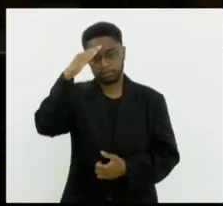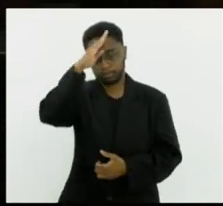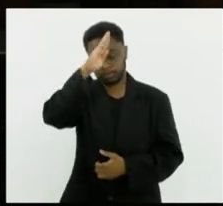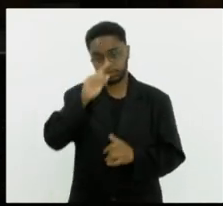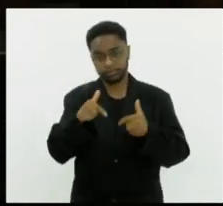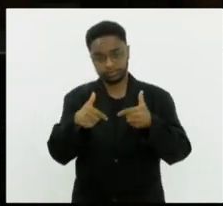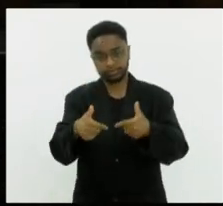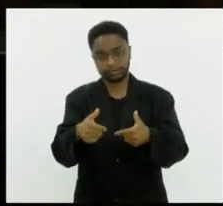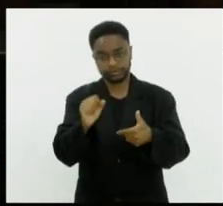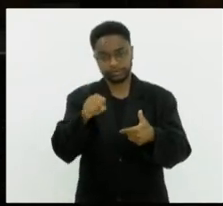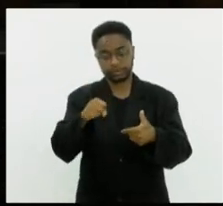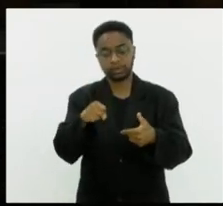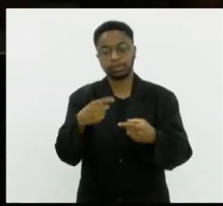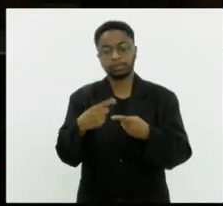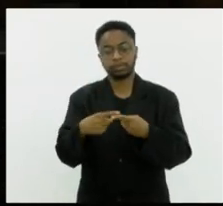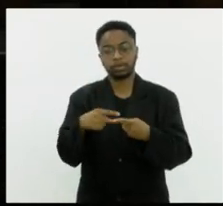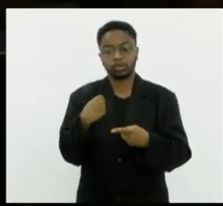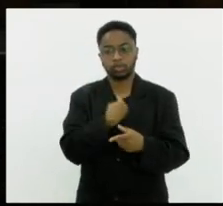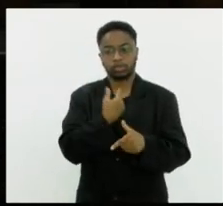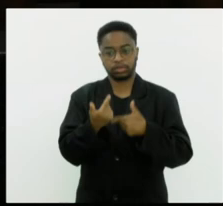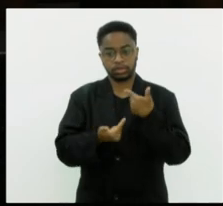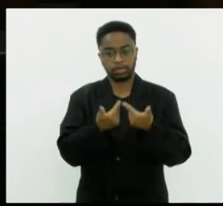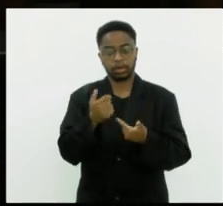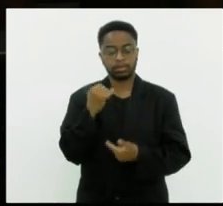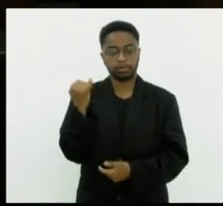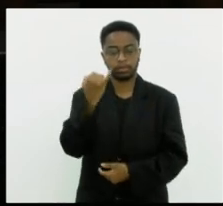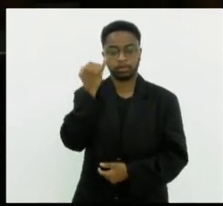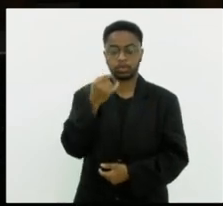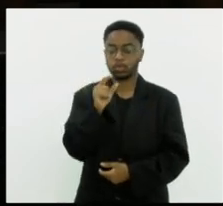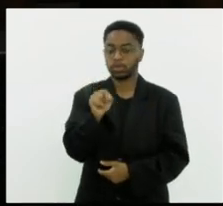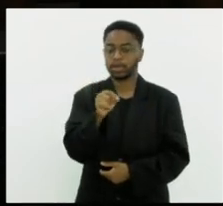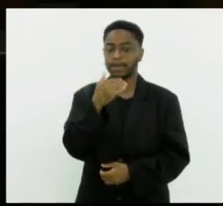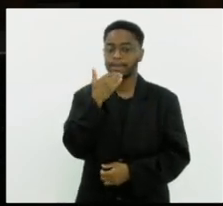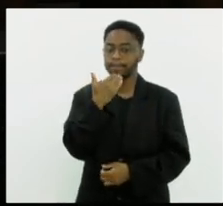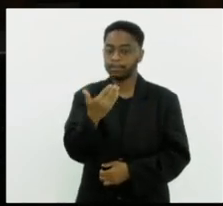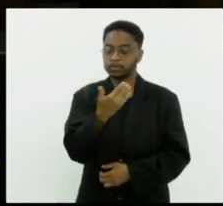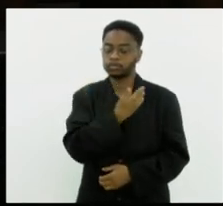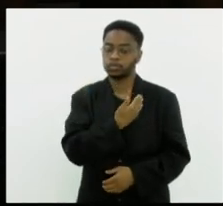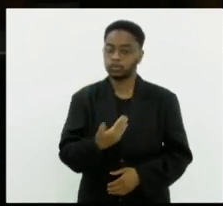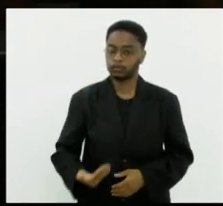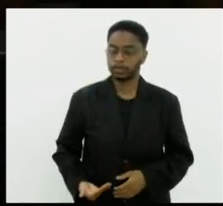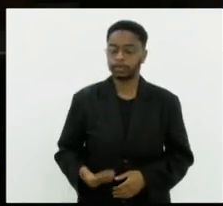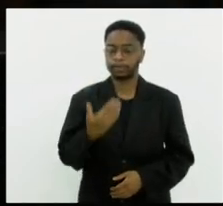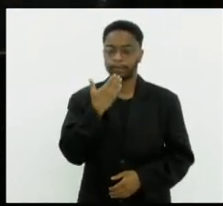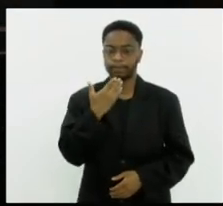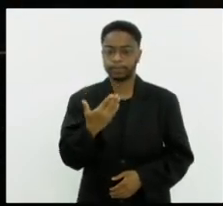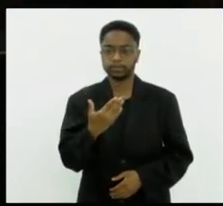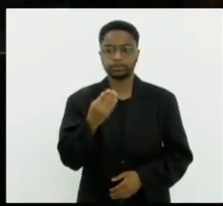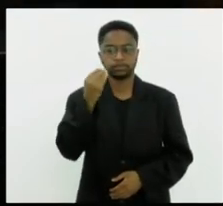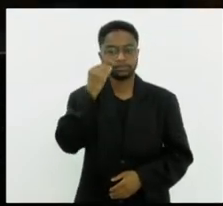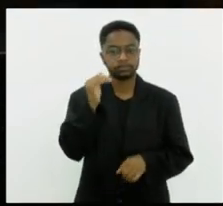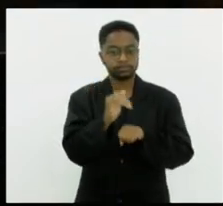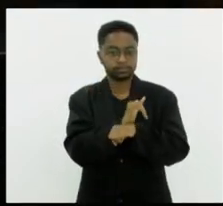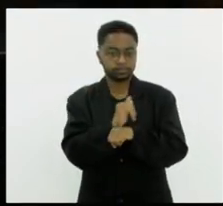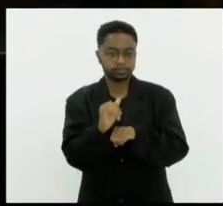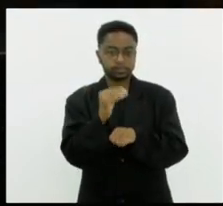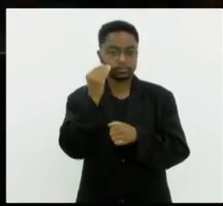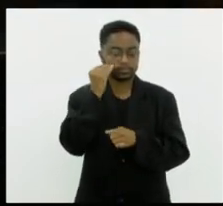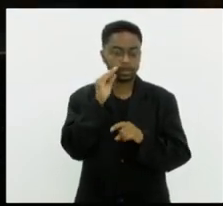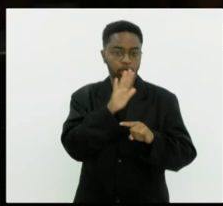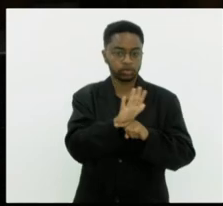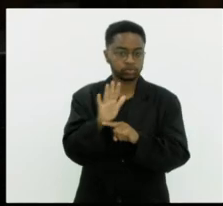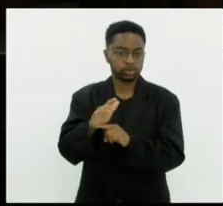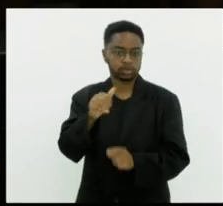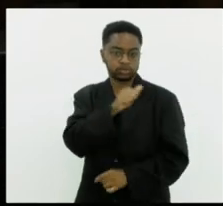sim, o trabalho que nós fizemos, que foi de pedir para o governo, buscar brecha, tentar ajudar o Estado do Rio de